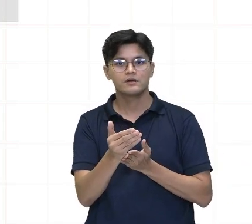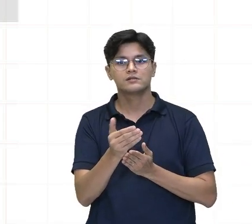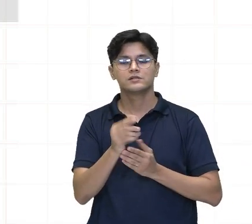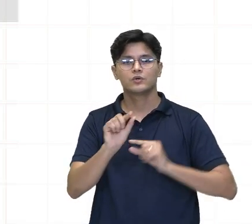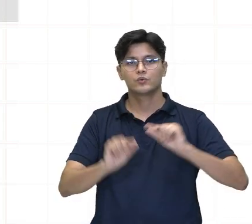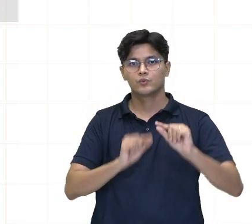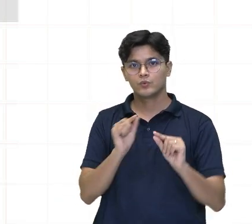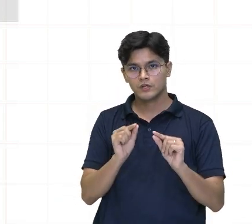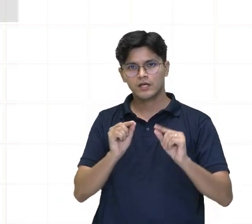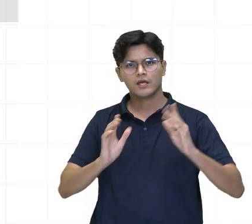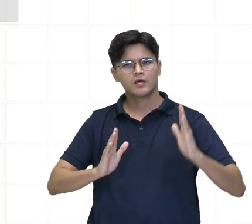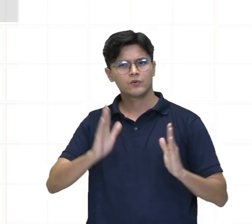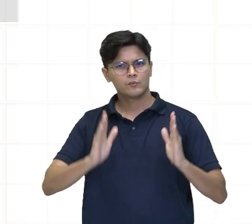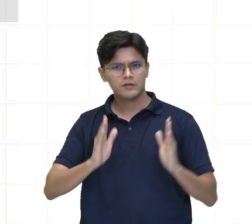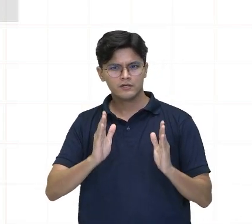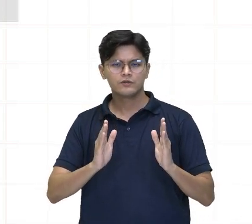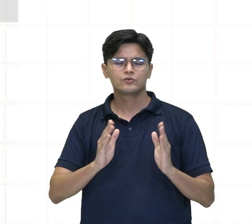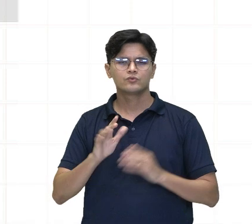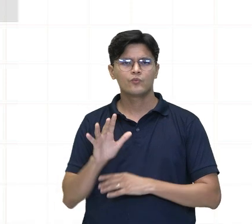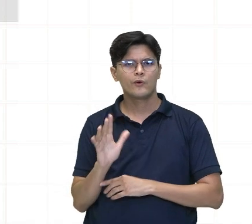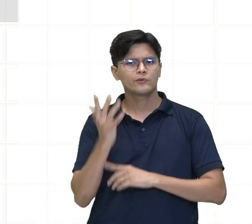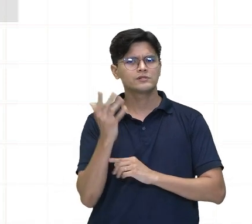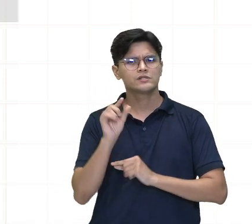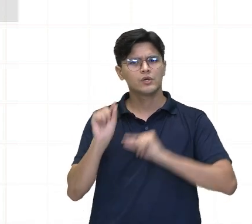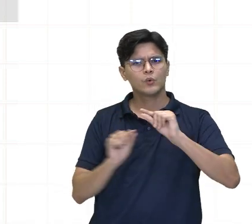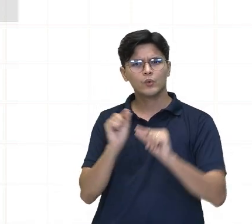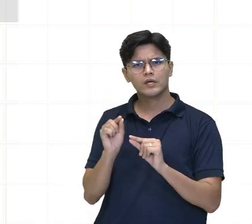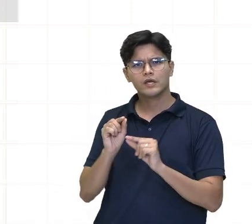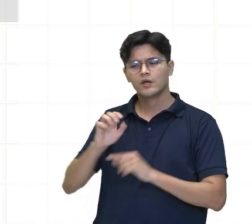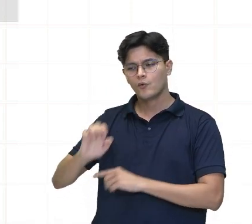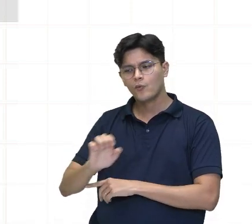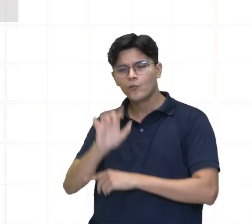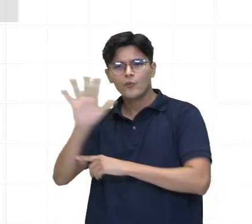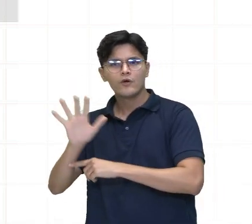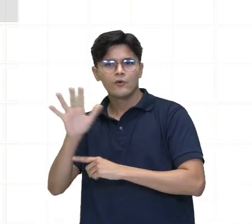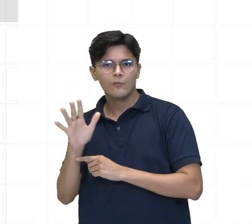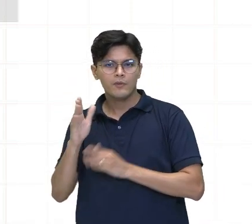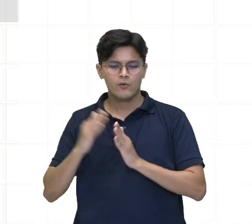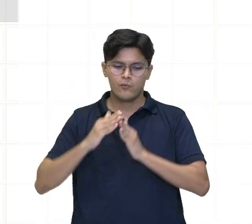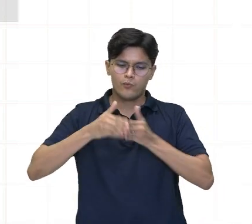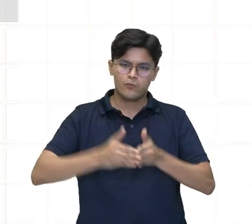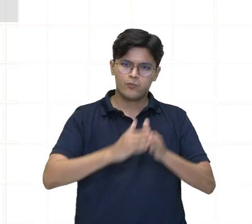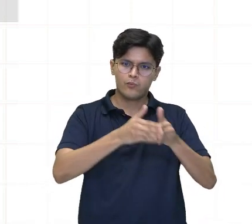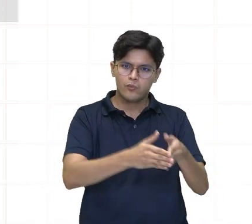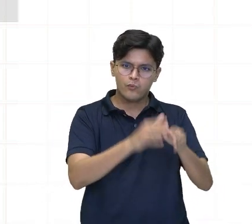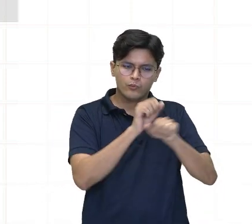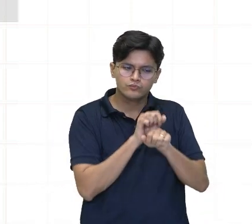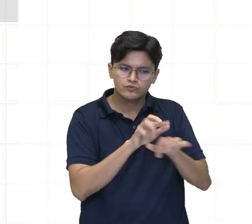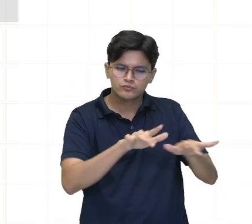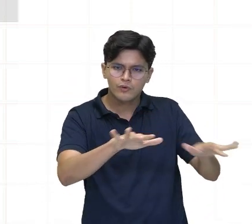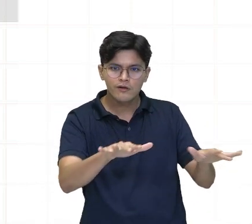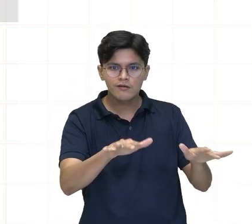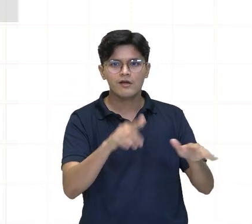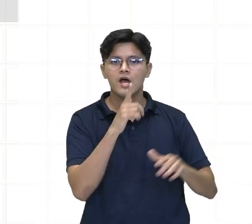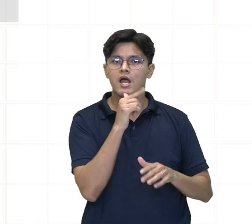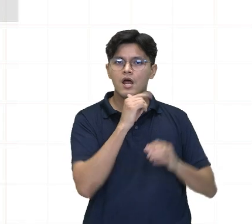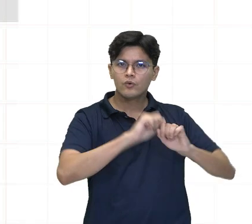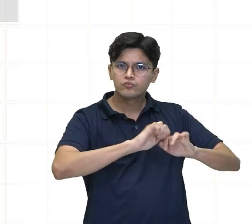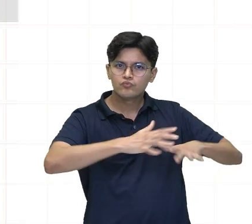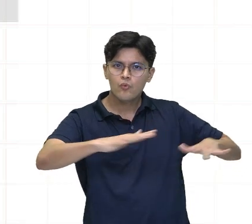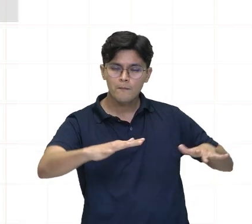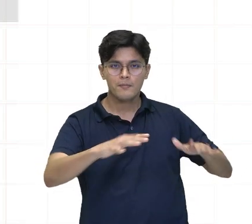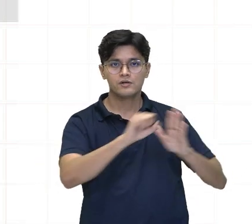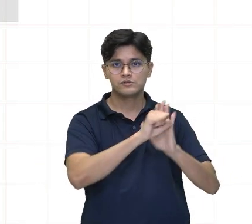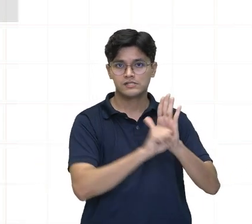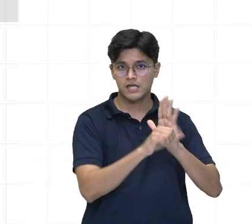expansão marítimo-comercial, que é quando os europeus, de uma forma geral, eles se lançam ali ao mar, isso lá no final do século